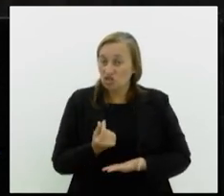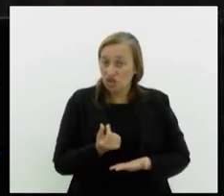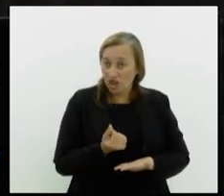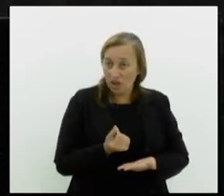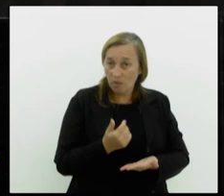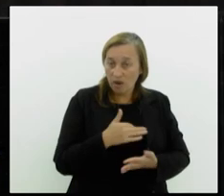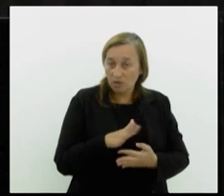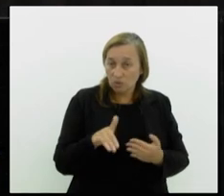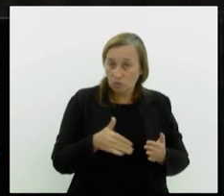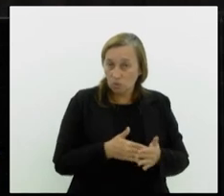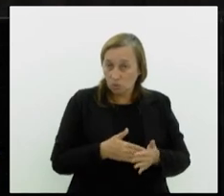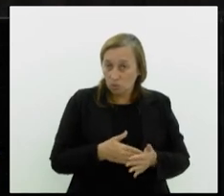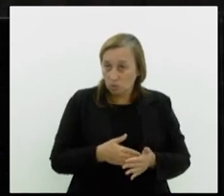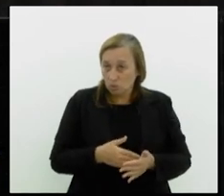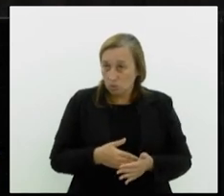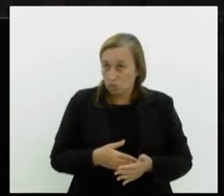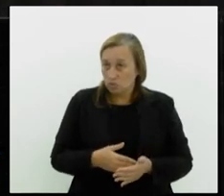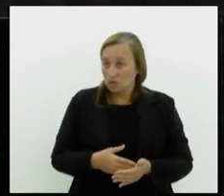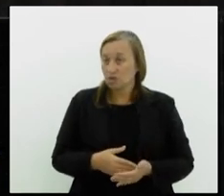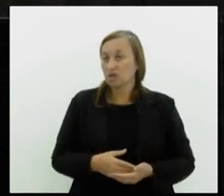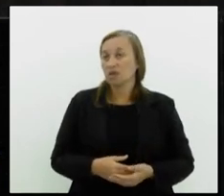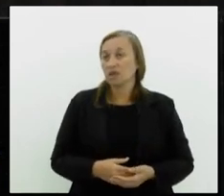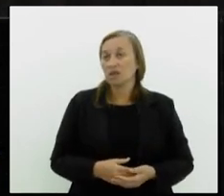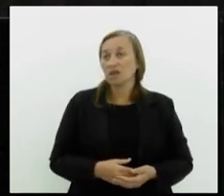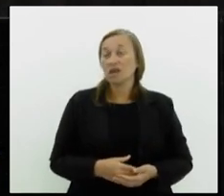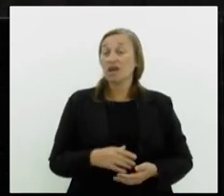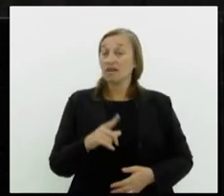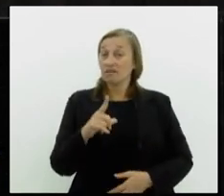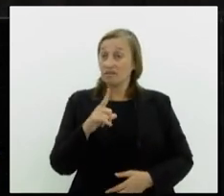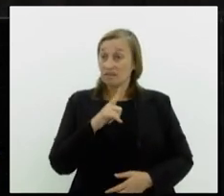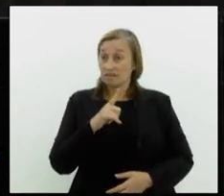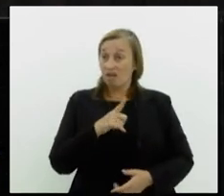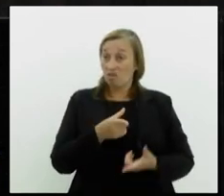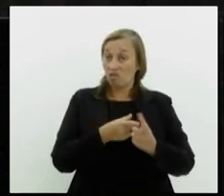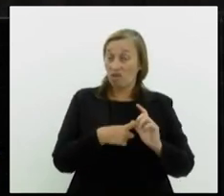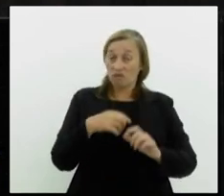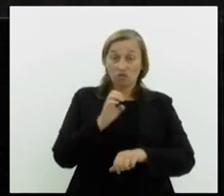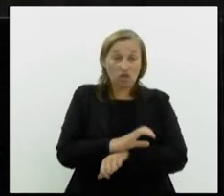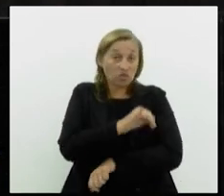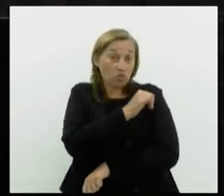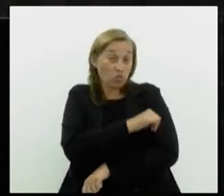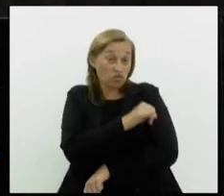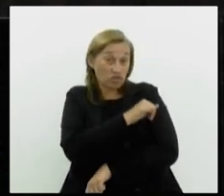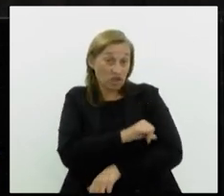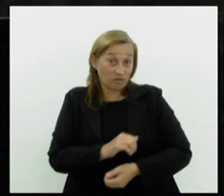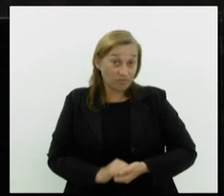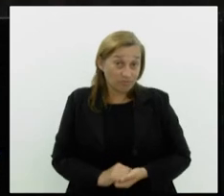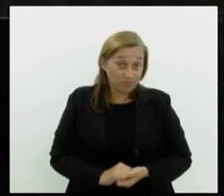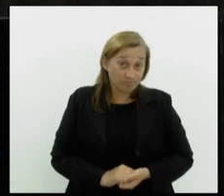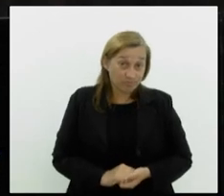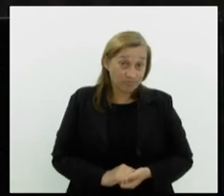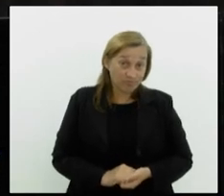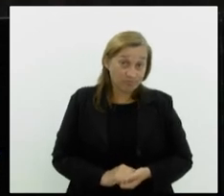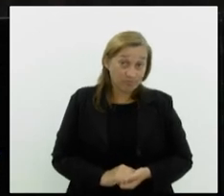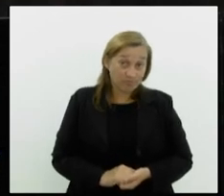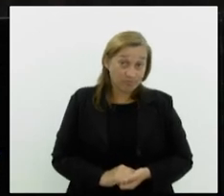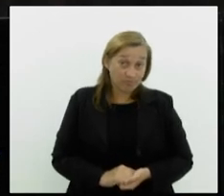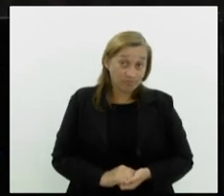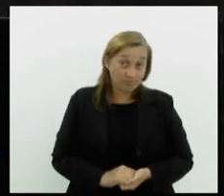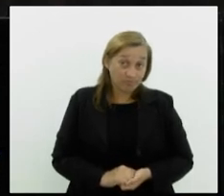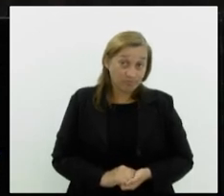que tem litígios imensos com o Estado do Rio de Janeiro, que tem,